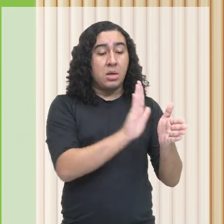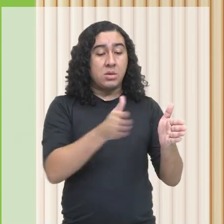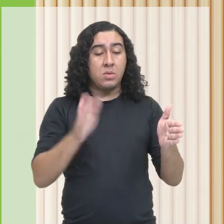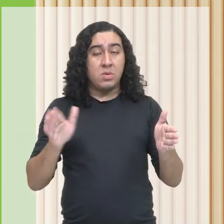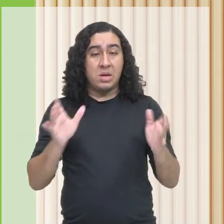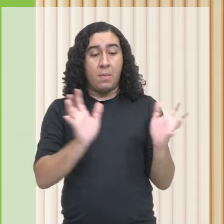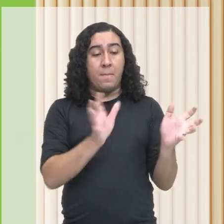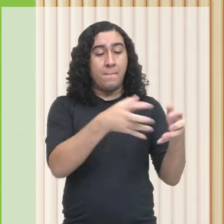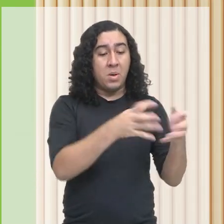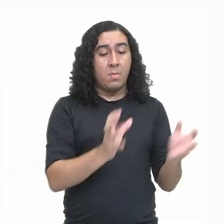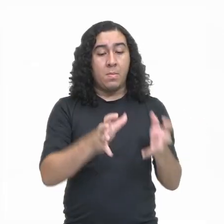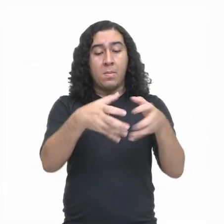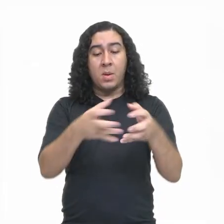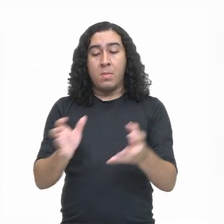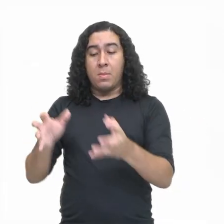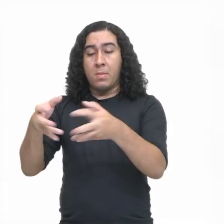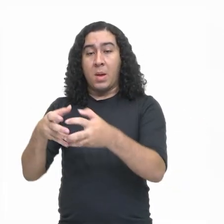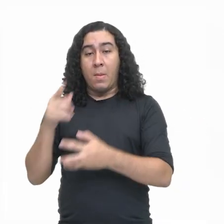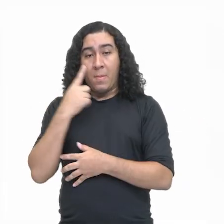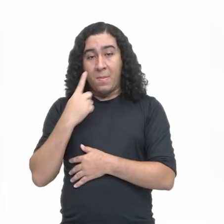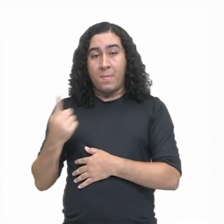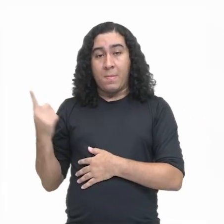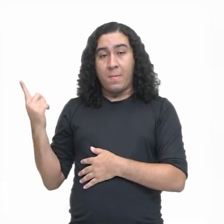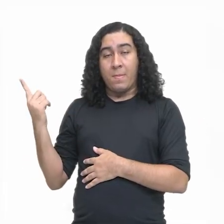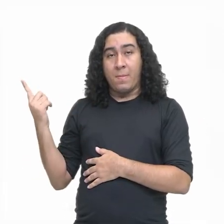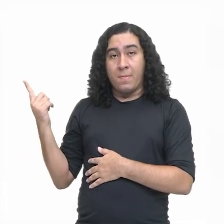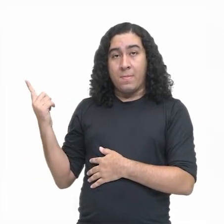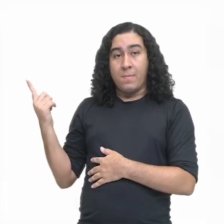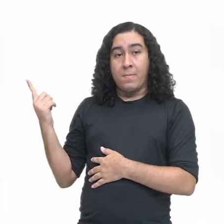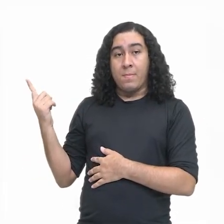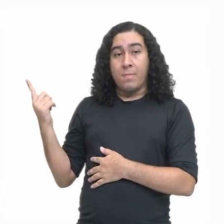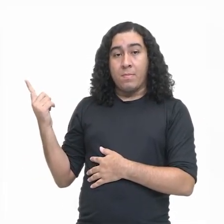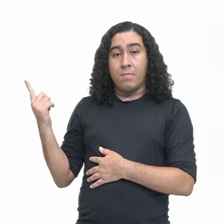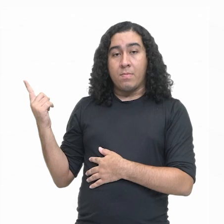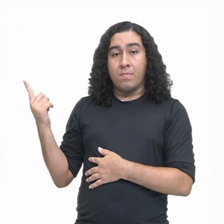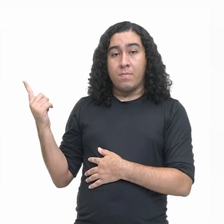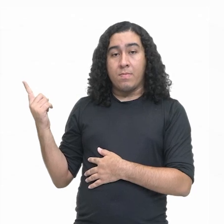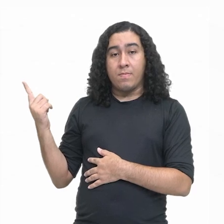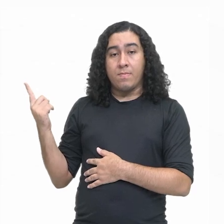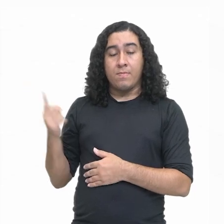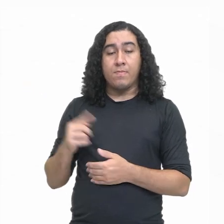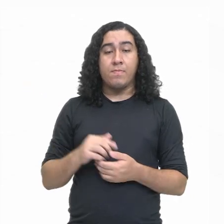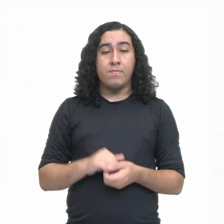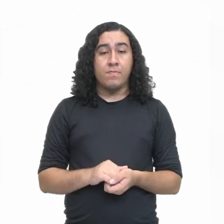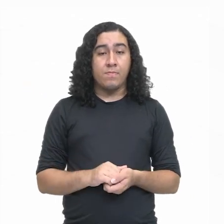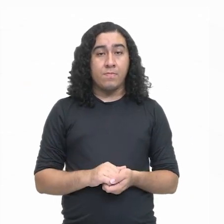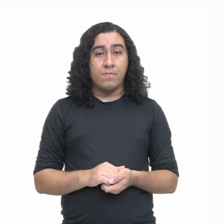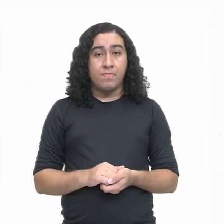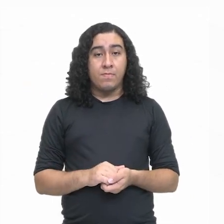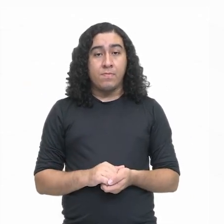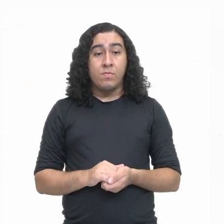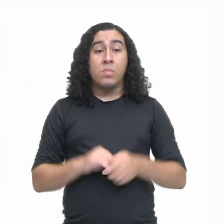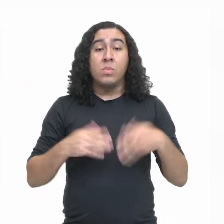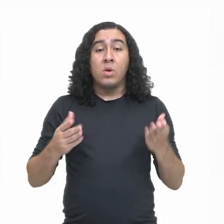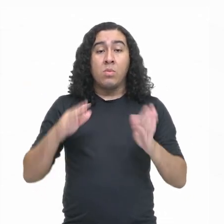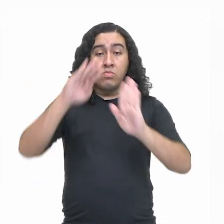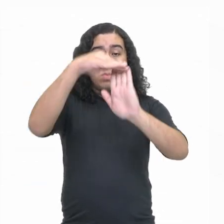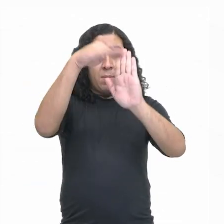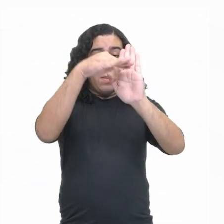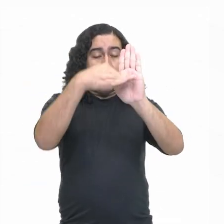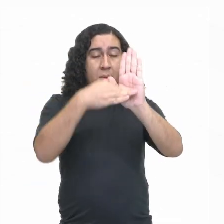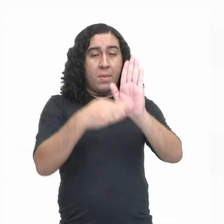categorias taxonômicas, que é o que nós temos nessa nossa próxima cartela. Então, aí nós temos